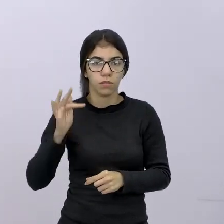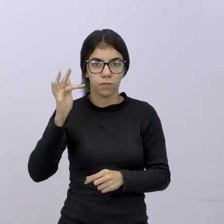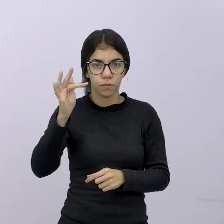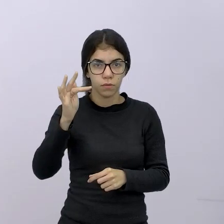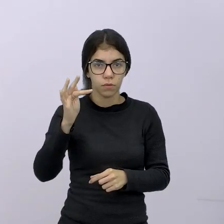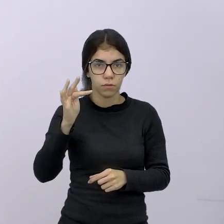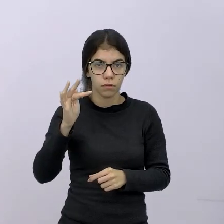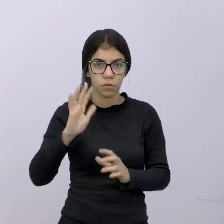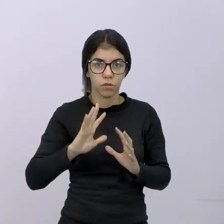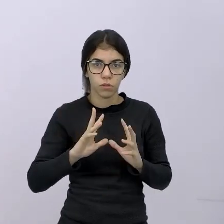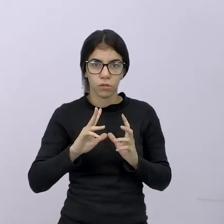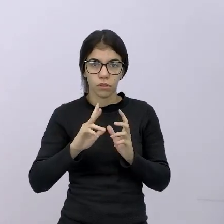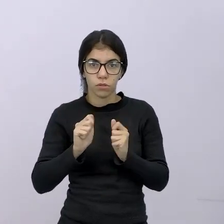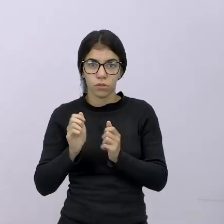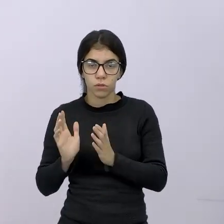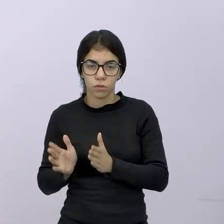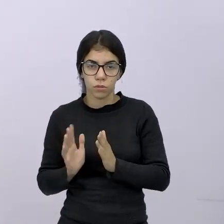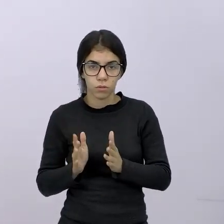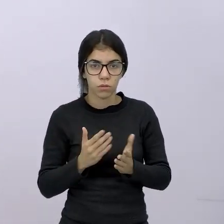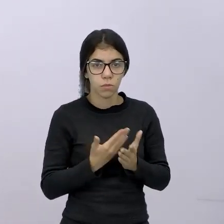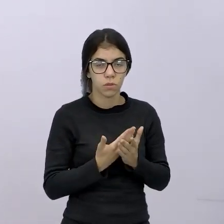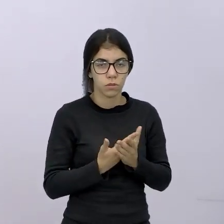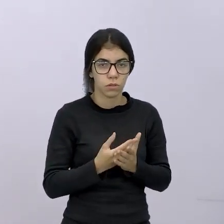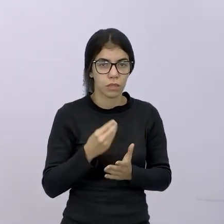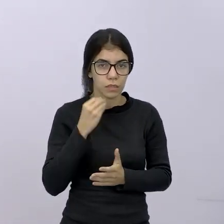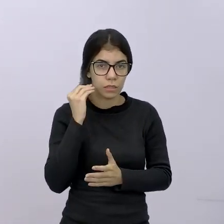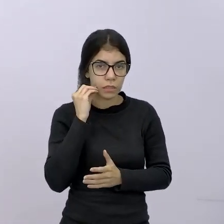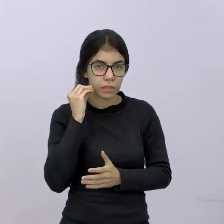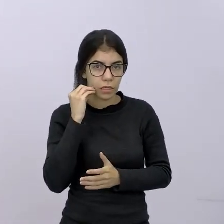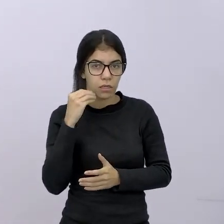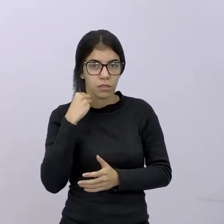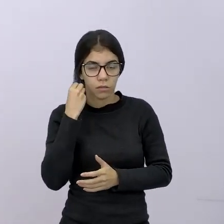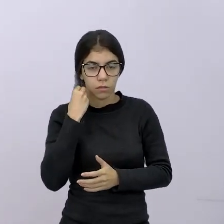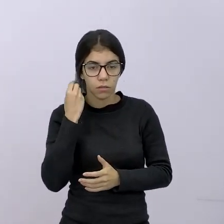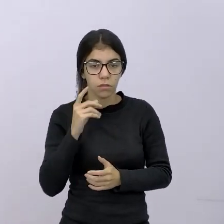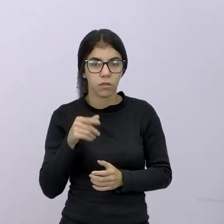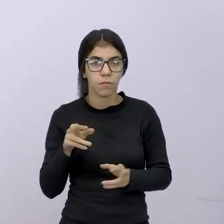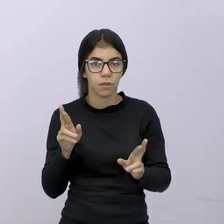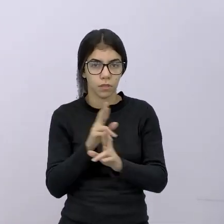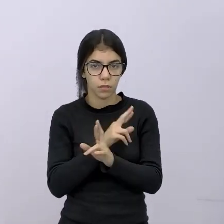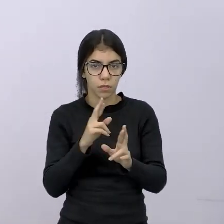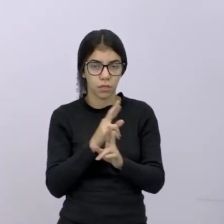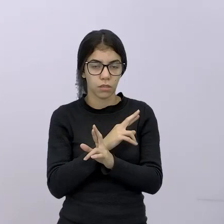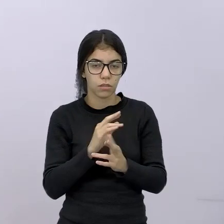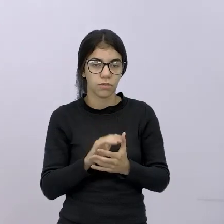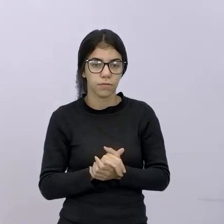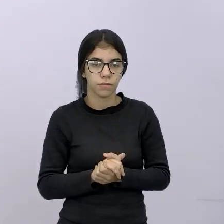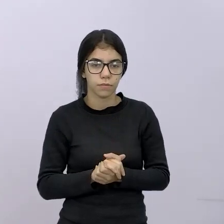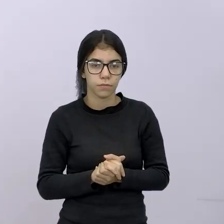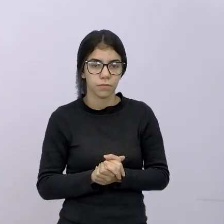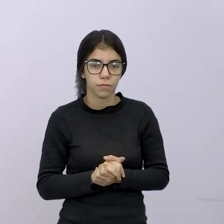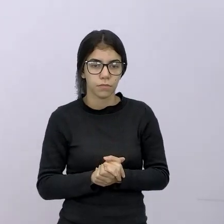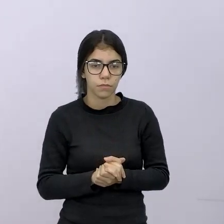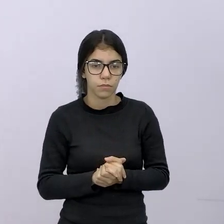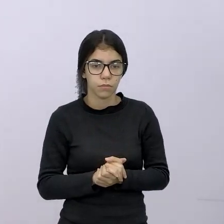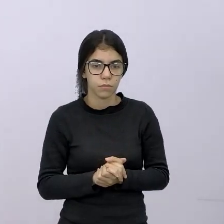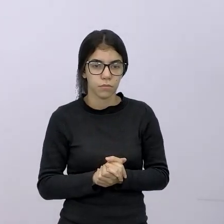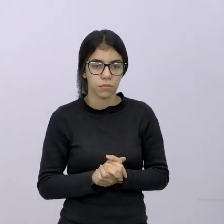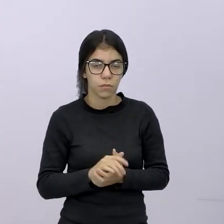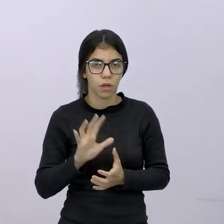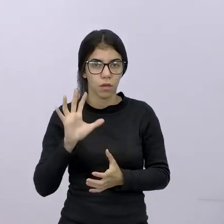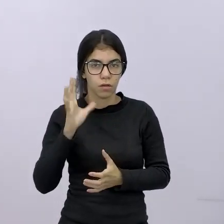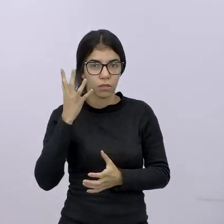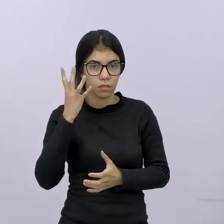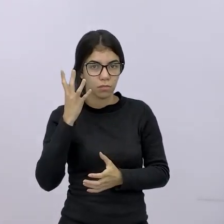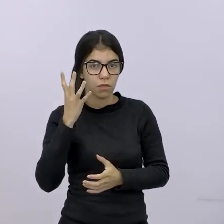esse estudo de experimentação que existe a partir dessa relação principal da razão, que é de causa e efeito, né?